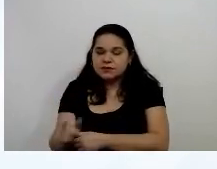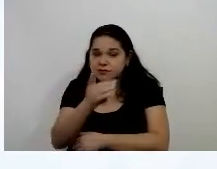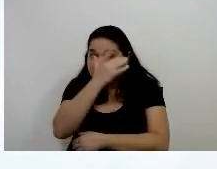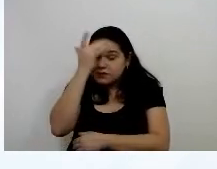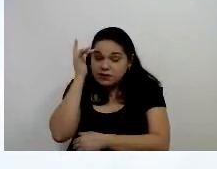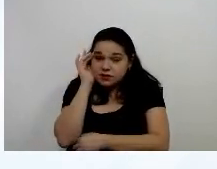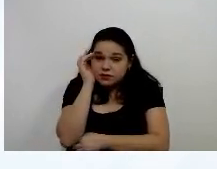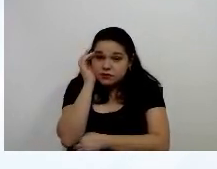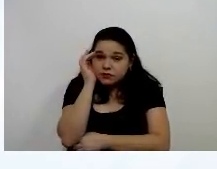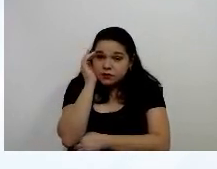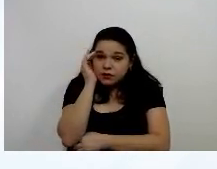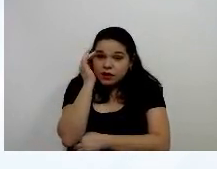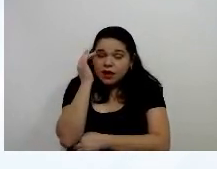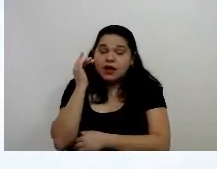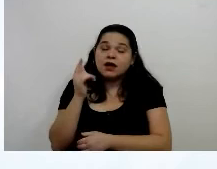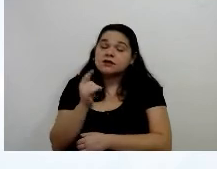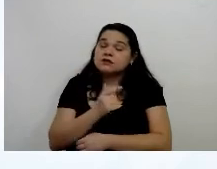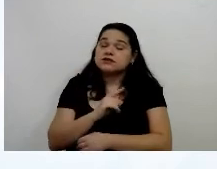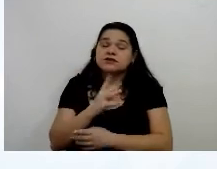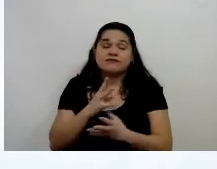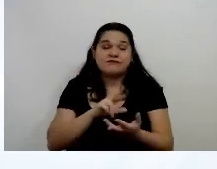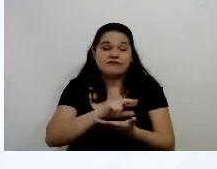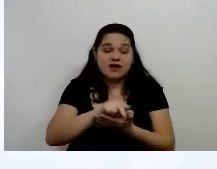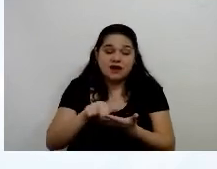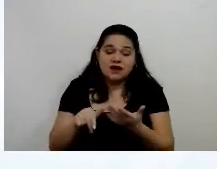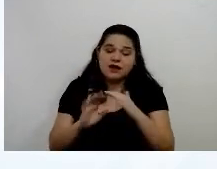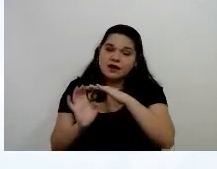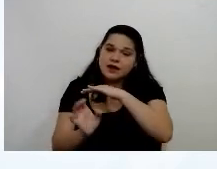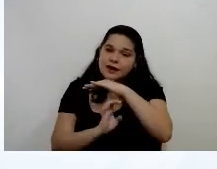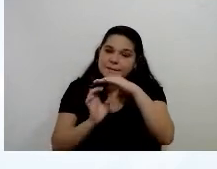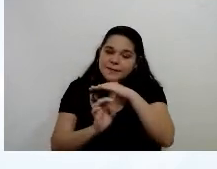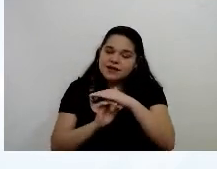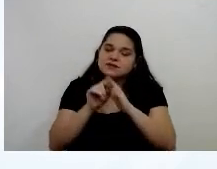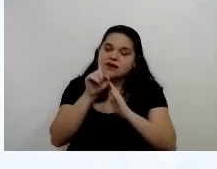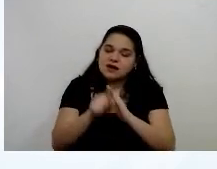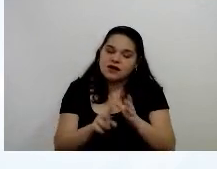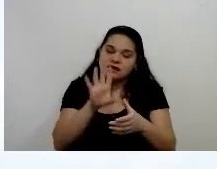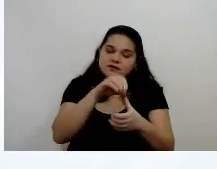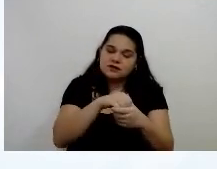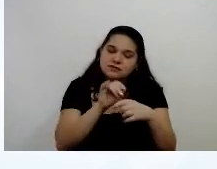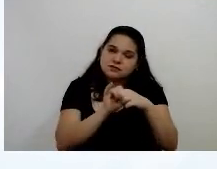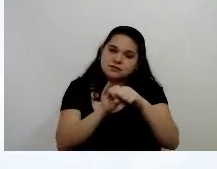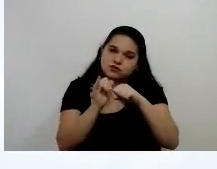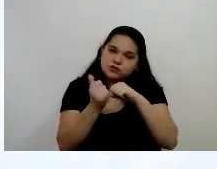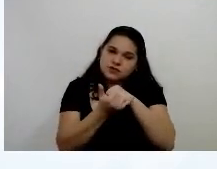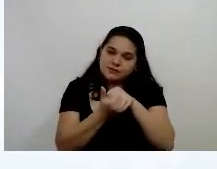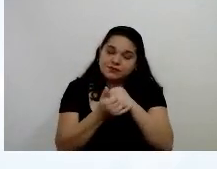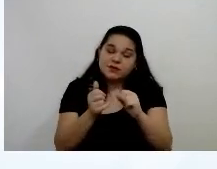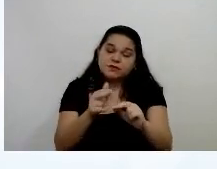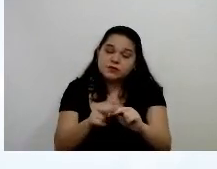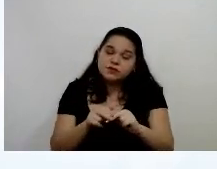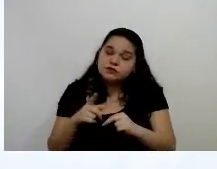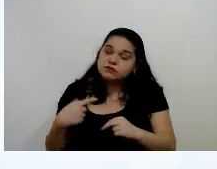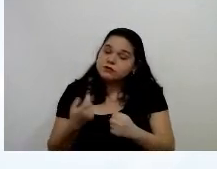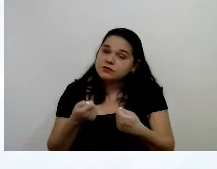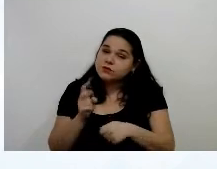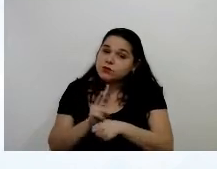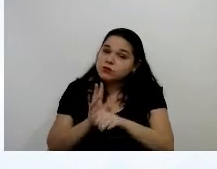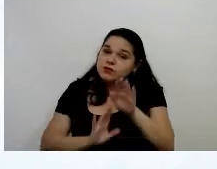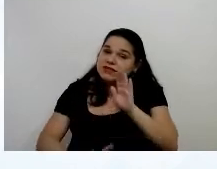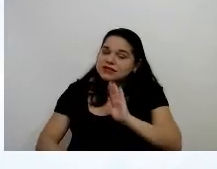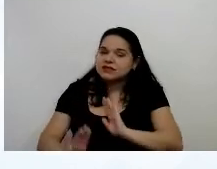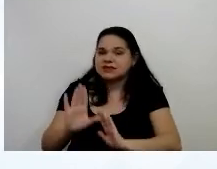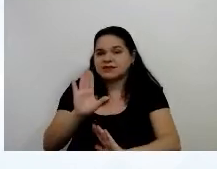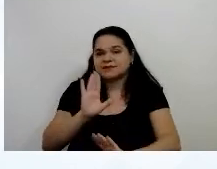aí, inclusive, de muitas empresas dessas em São José dos Pinhais, né? Então, nós precisamos tomar o devido cuidado, porque